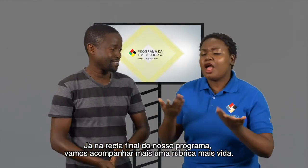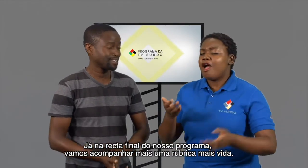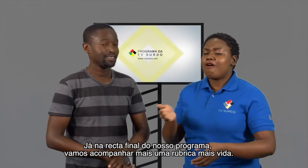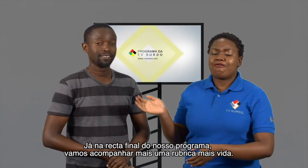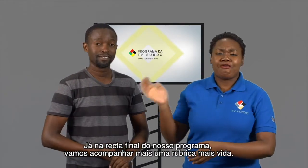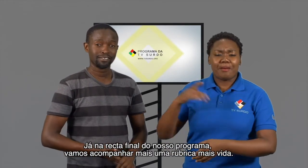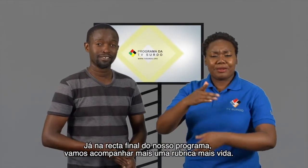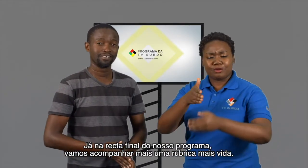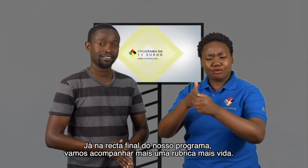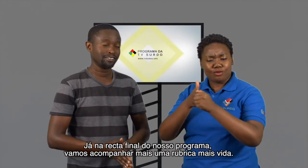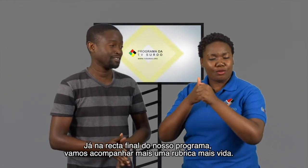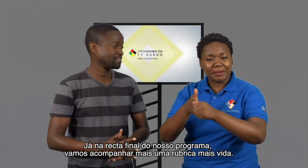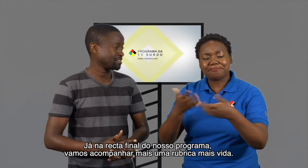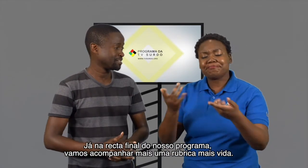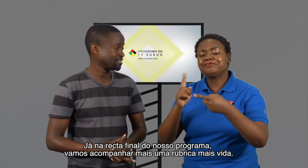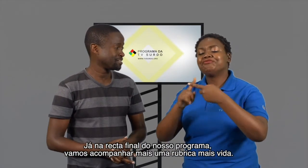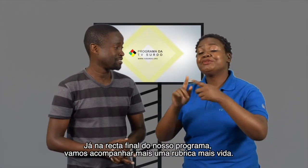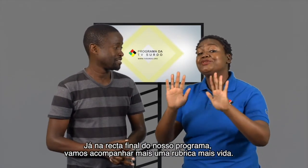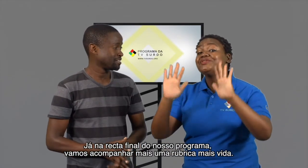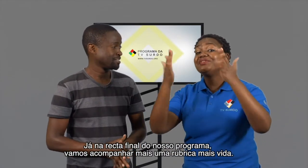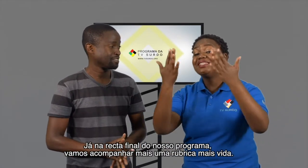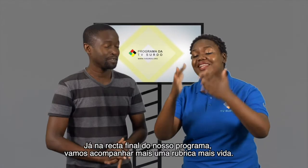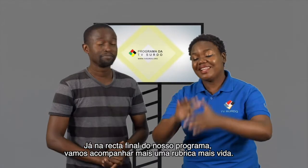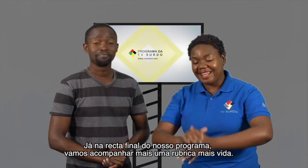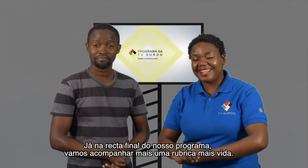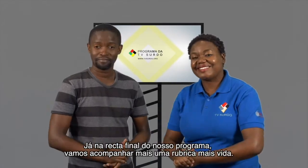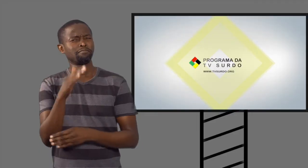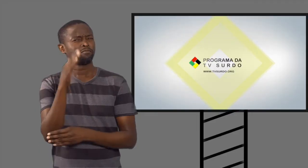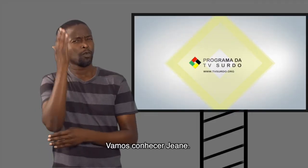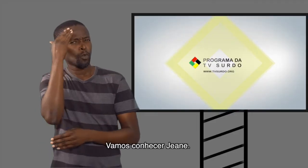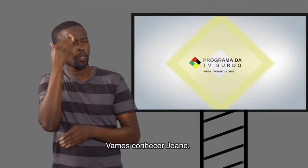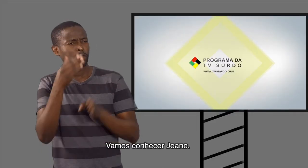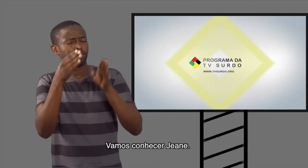vamos acompanhar mais uma rubrica Mais Vida.